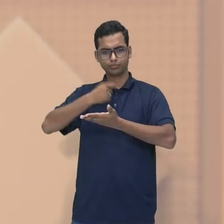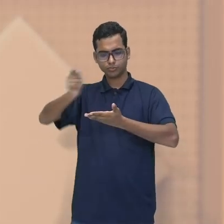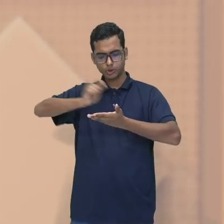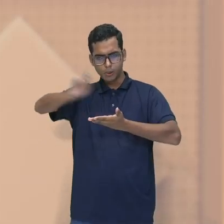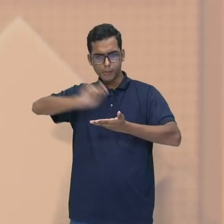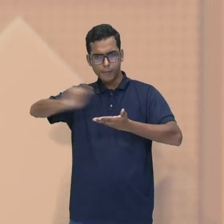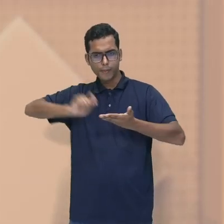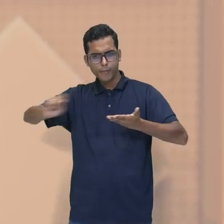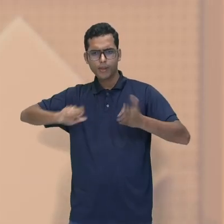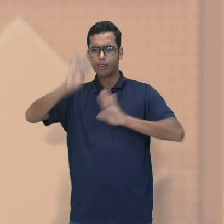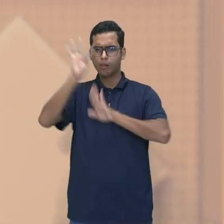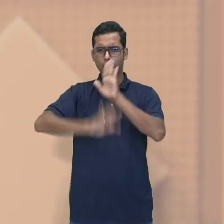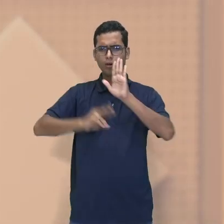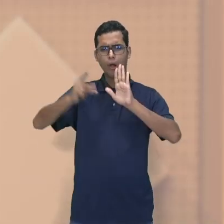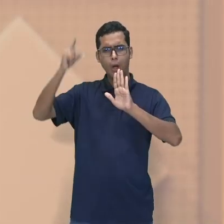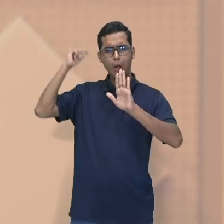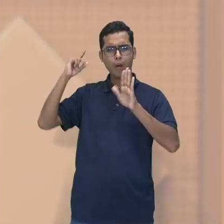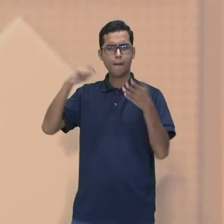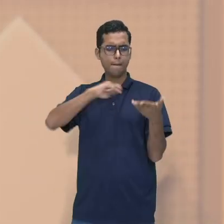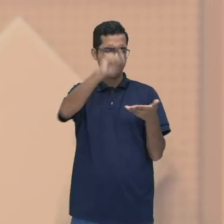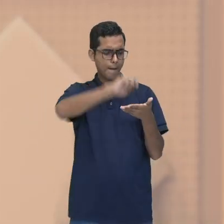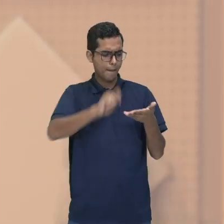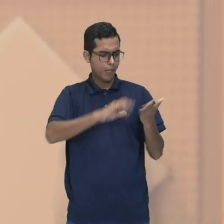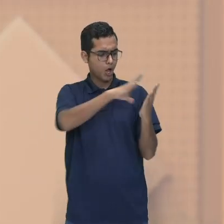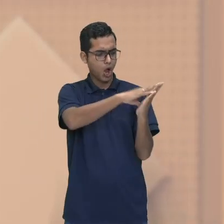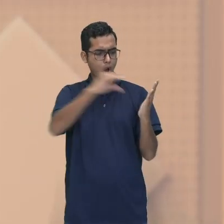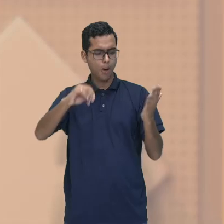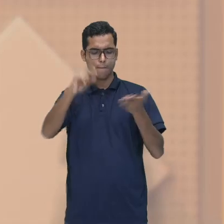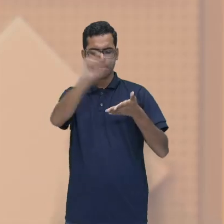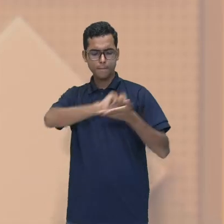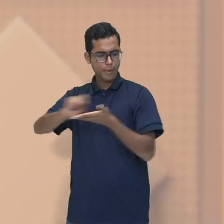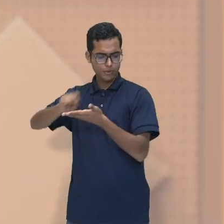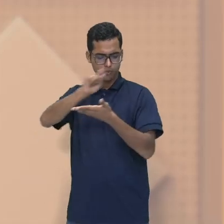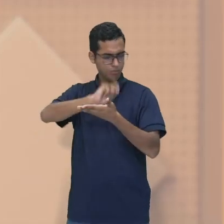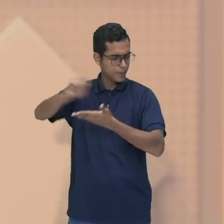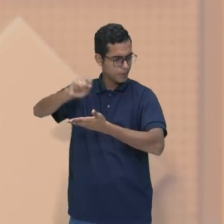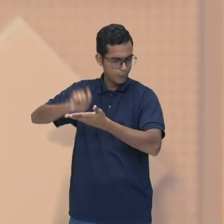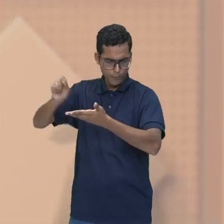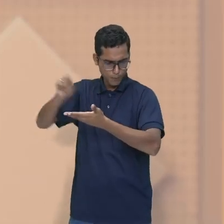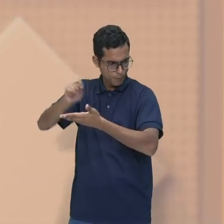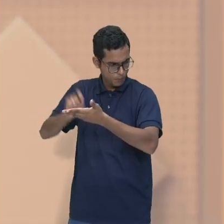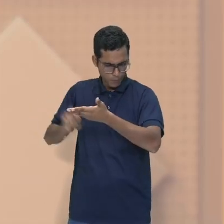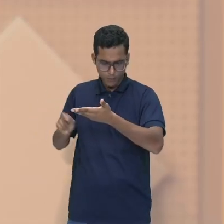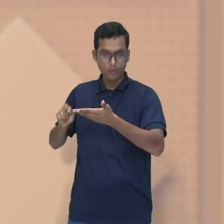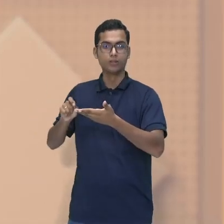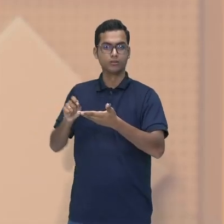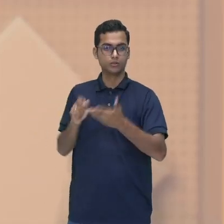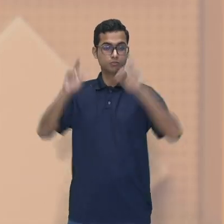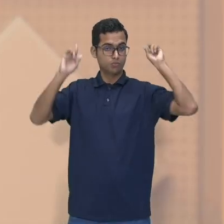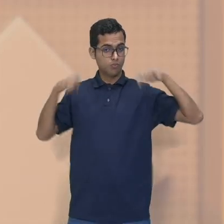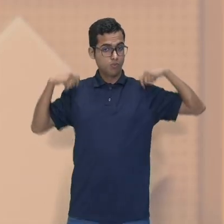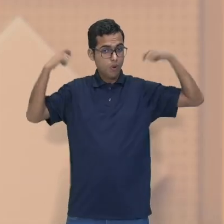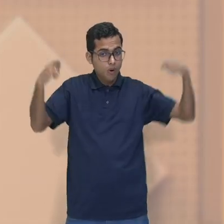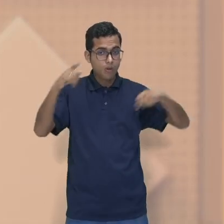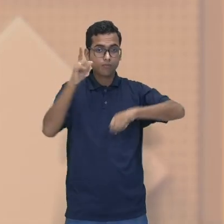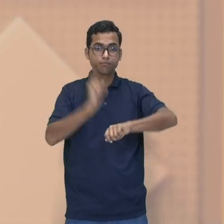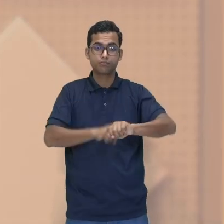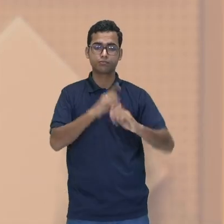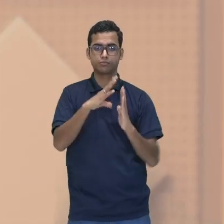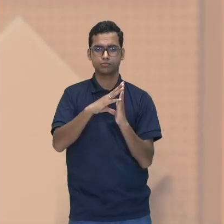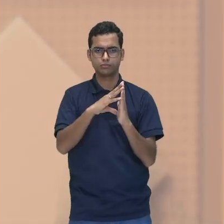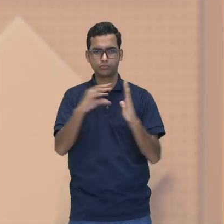Então, muitos textos antigos foram copiados pelos monges e, em alguns casos, quando eles faziam cópias